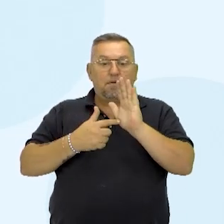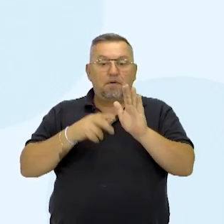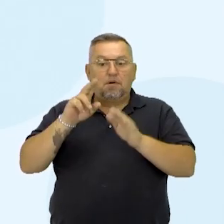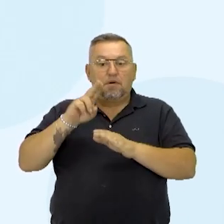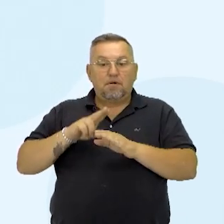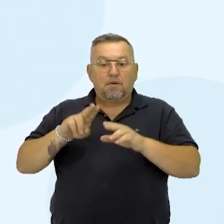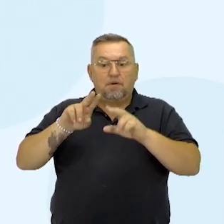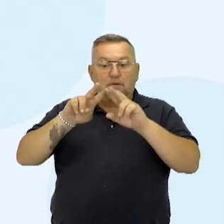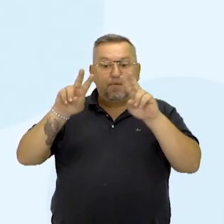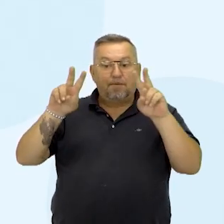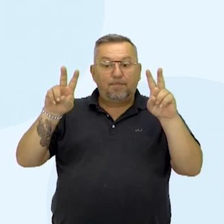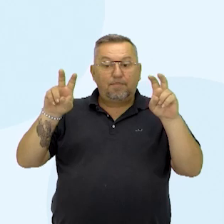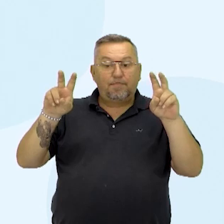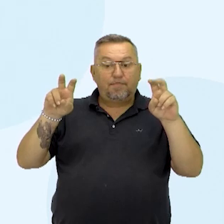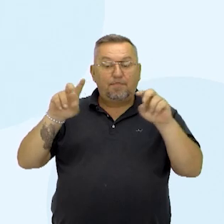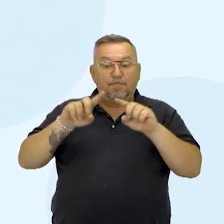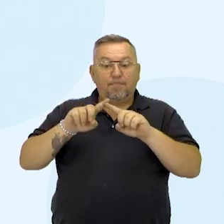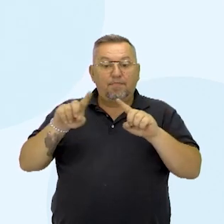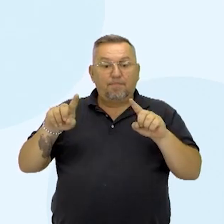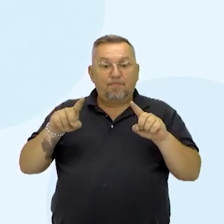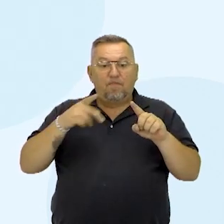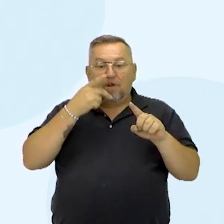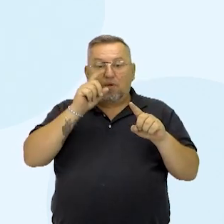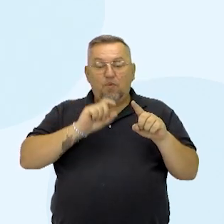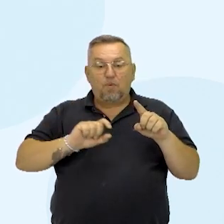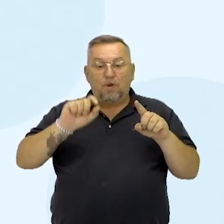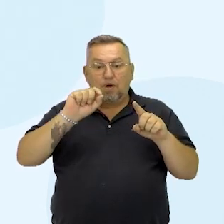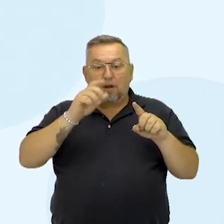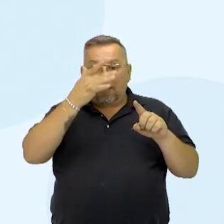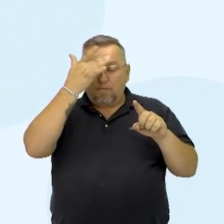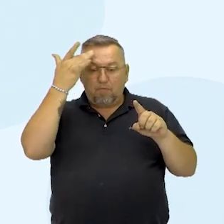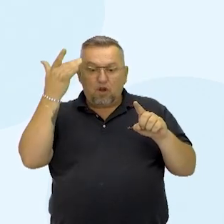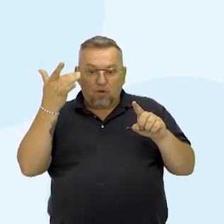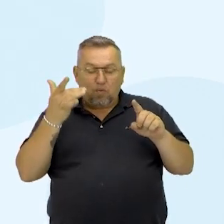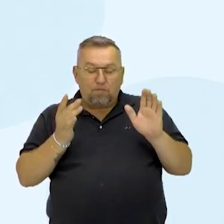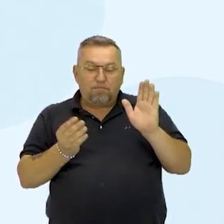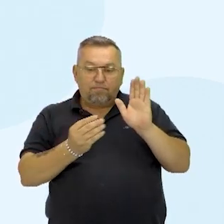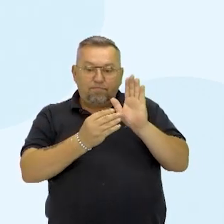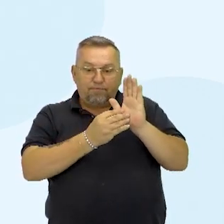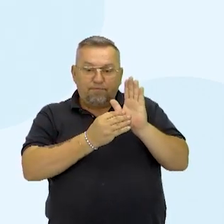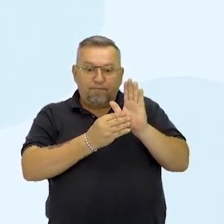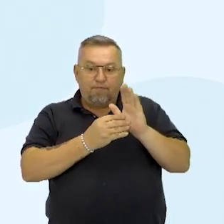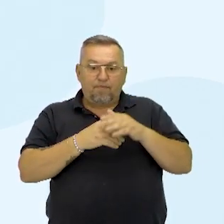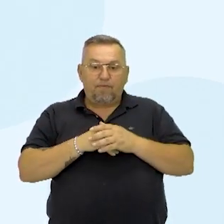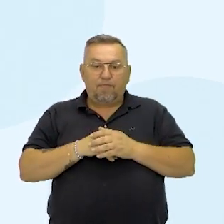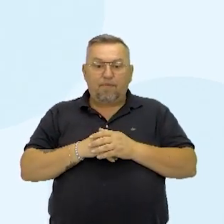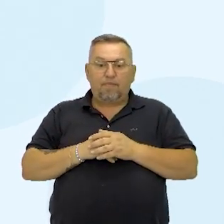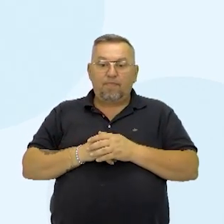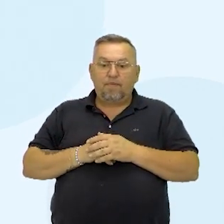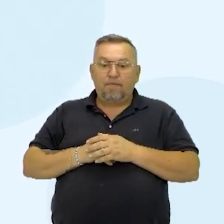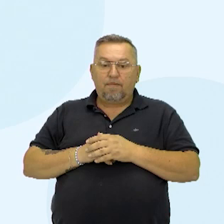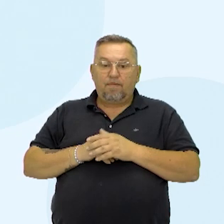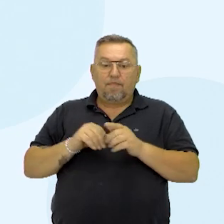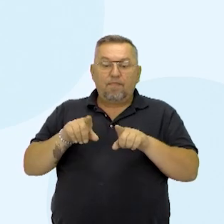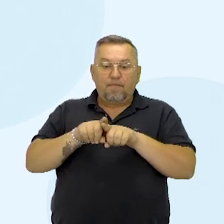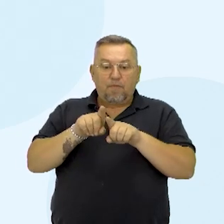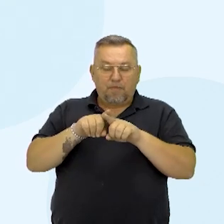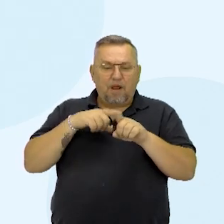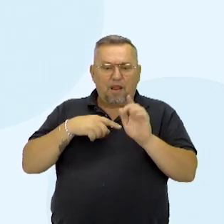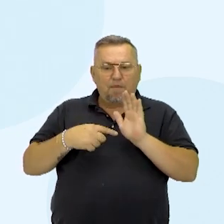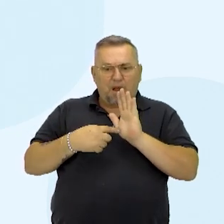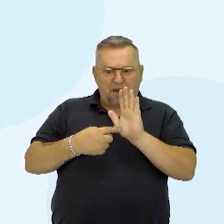uso de aspas, dando os créditos em seguida à pessoa referenciada. Ela na direta